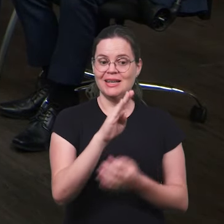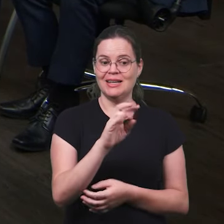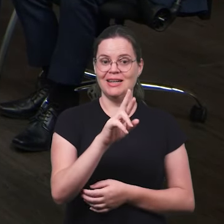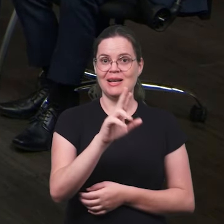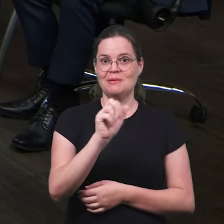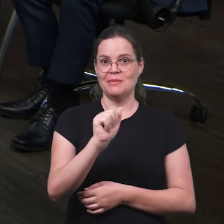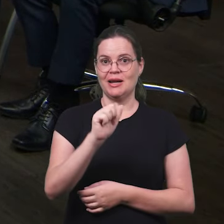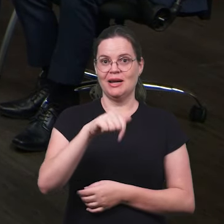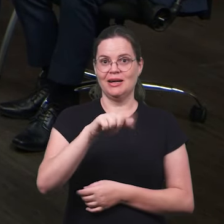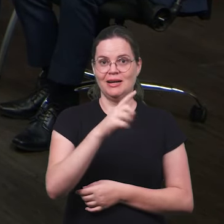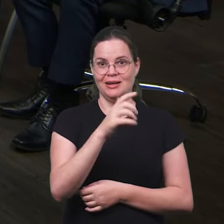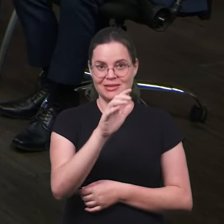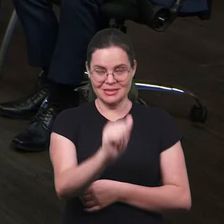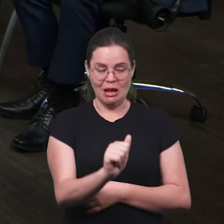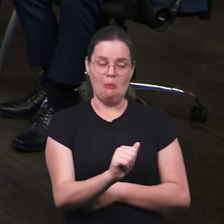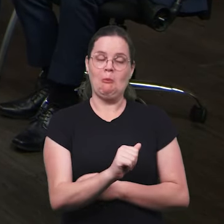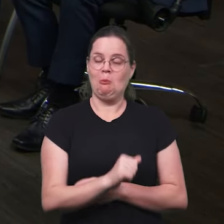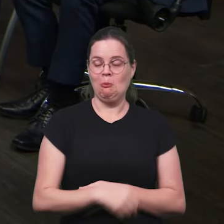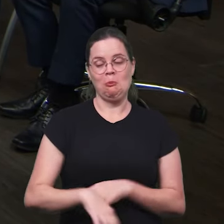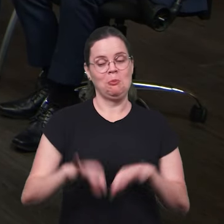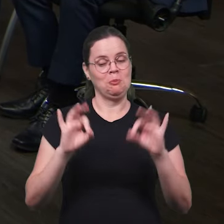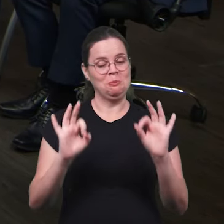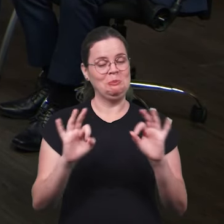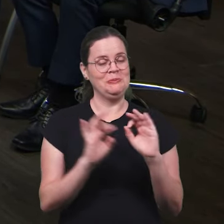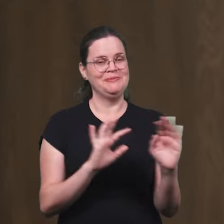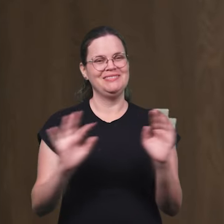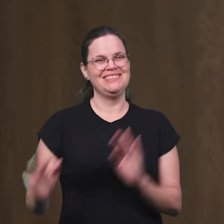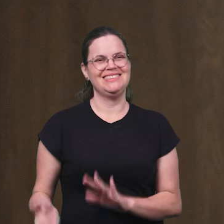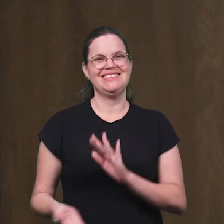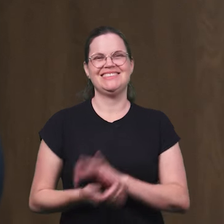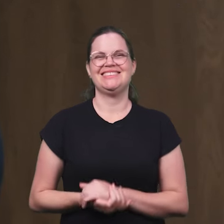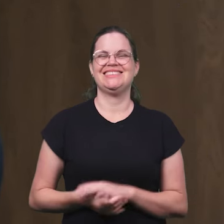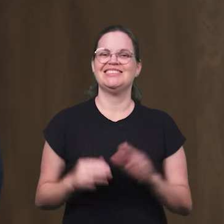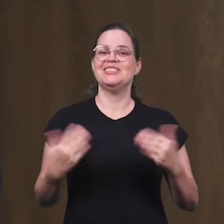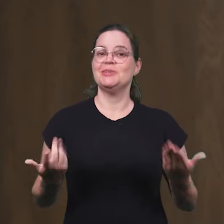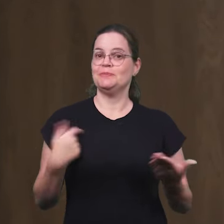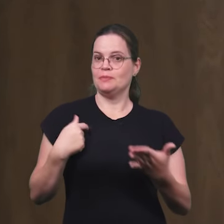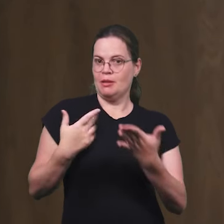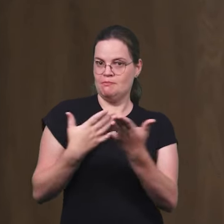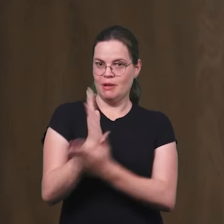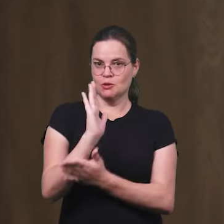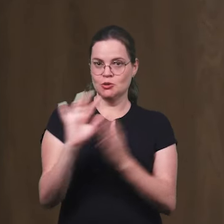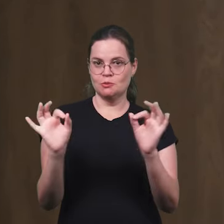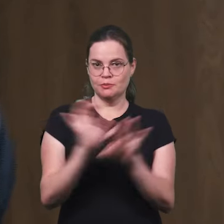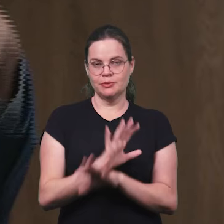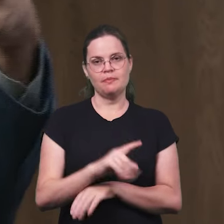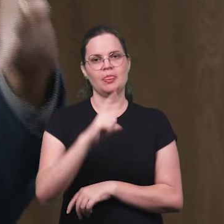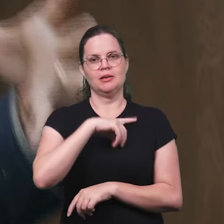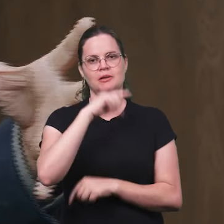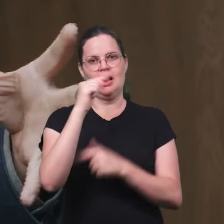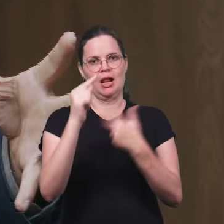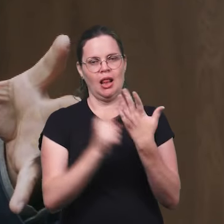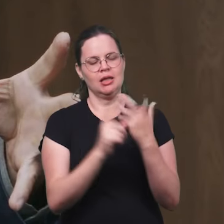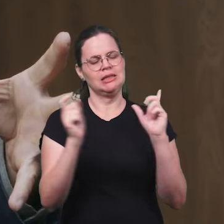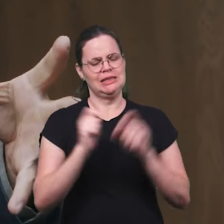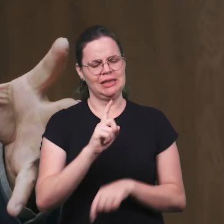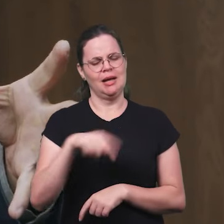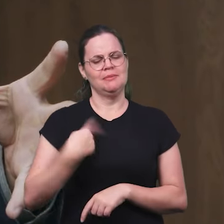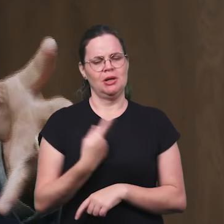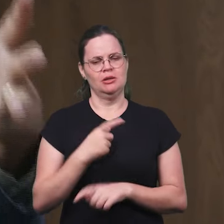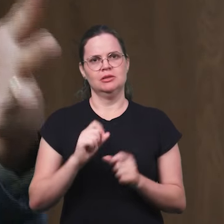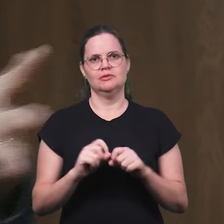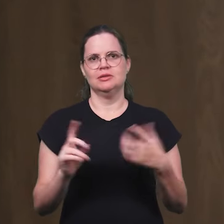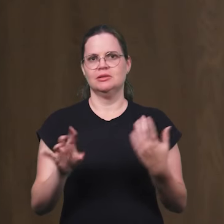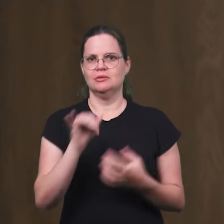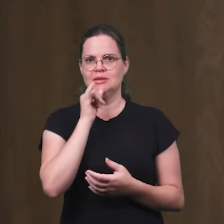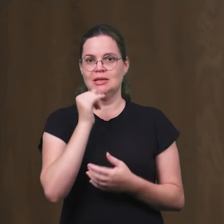Né? Querido, olha só, depois de conseguir a aprovação, né, tem várias coisas que você pode fazer, né? Fazer aquele culto de glorificação ao Senhor